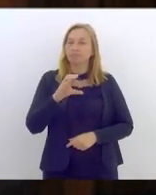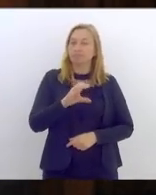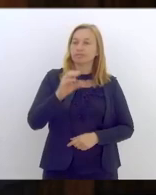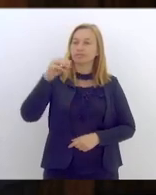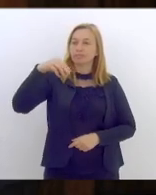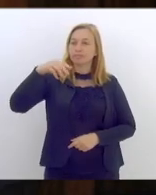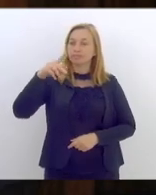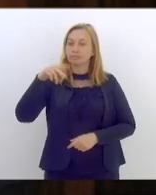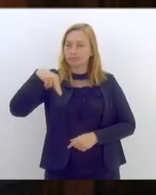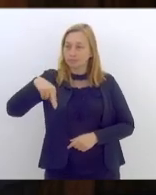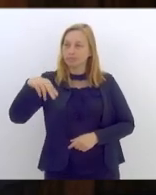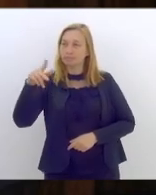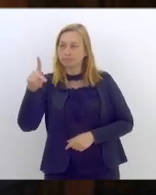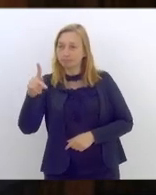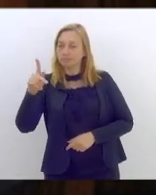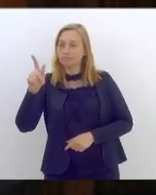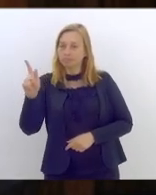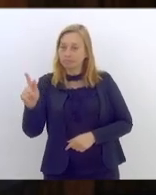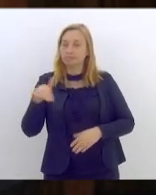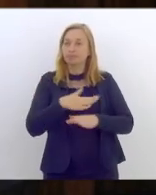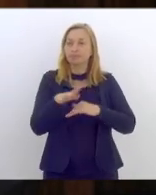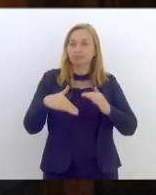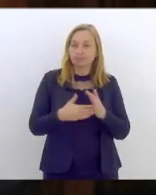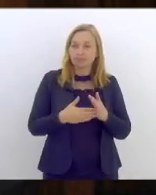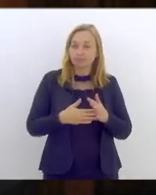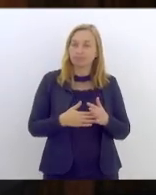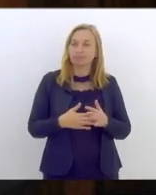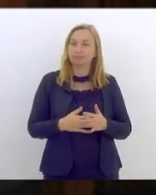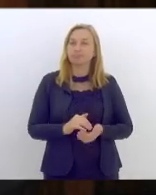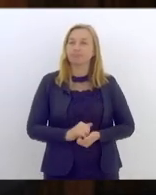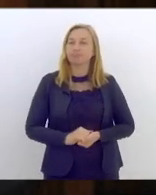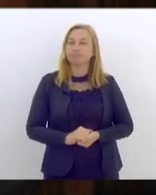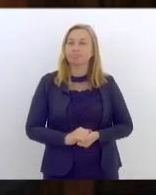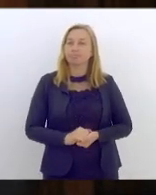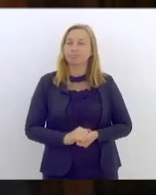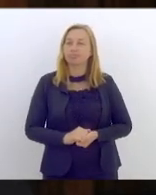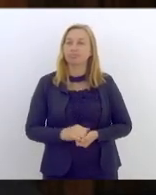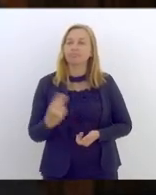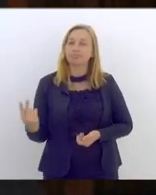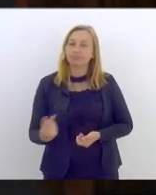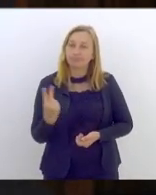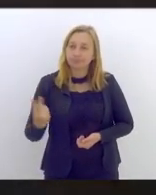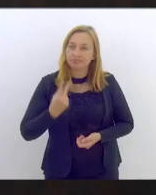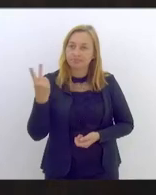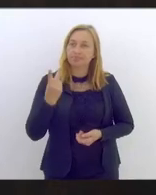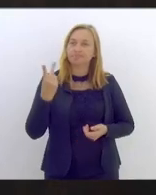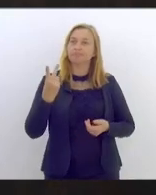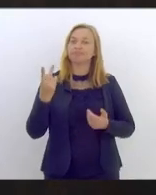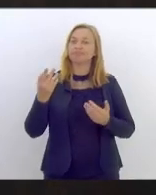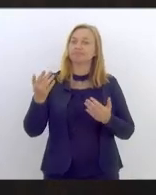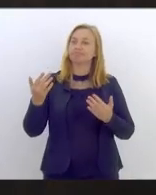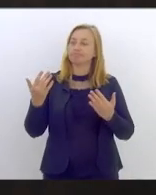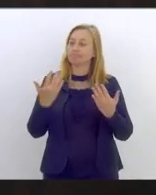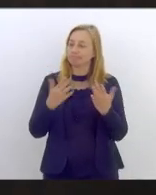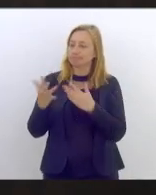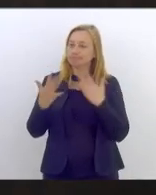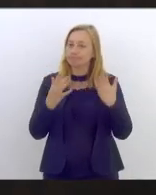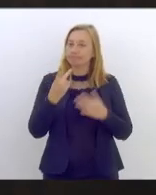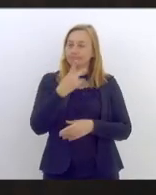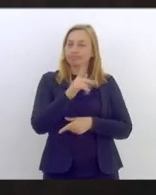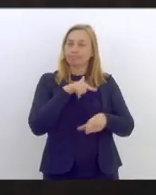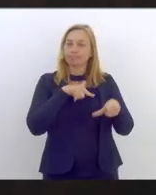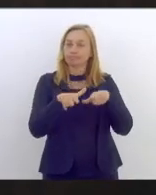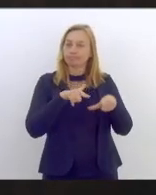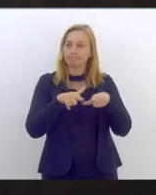várias instâncias e todos são unanes em valorizar em enaltecer o trabalho que realizou